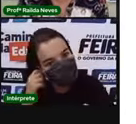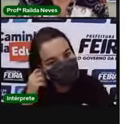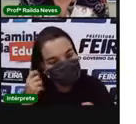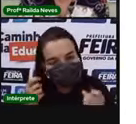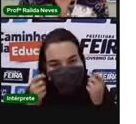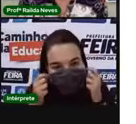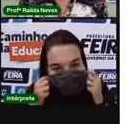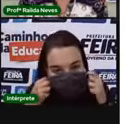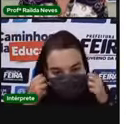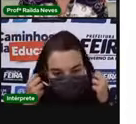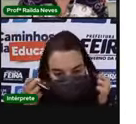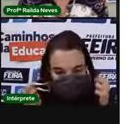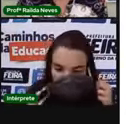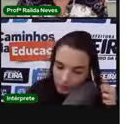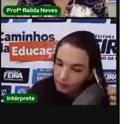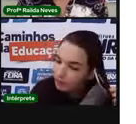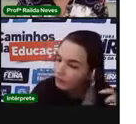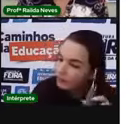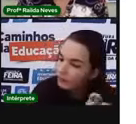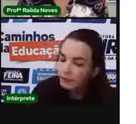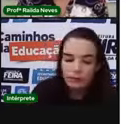João, próximo.